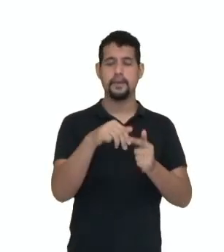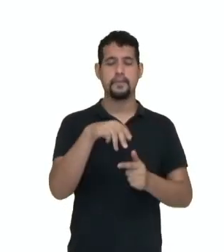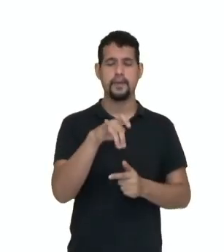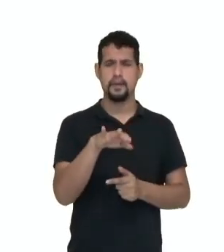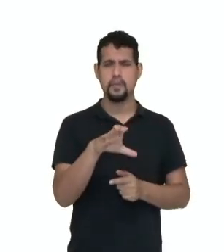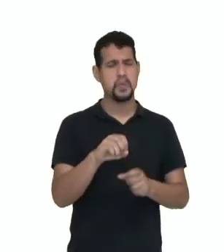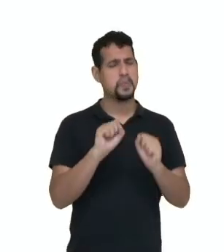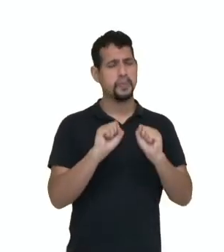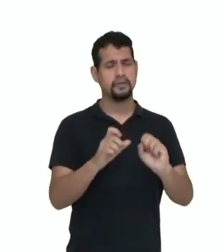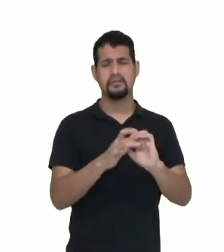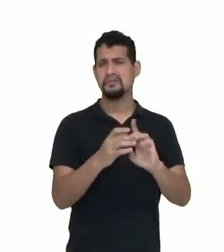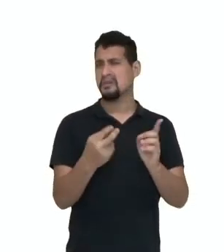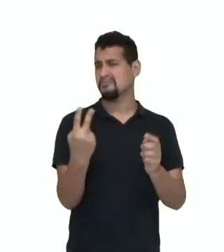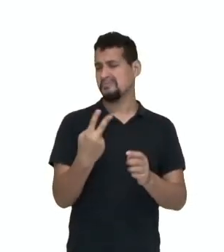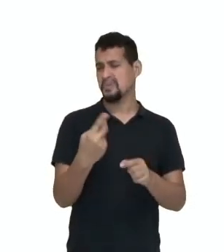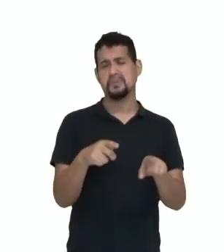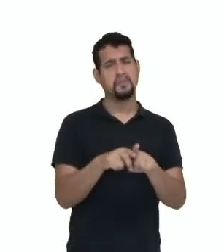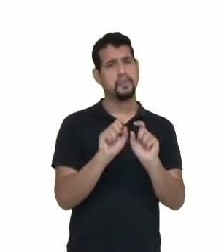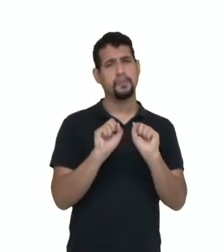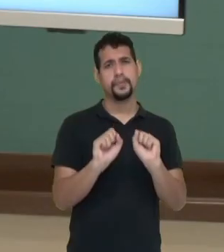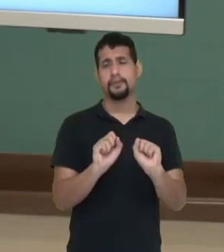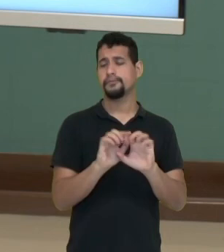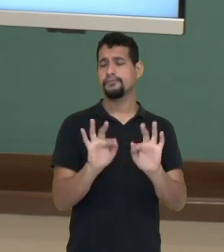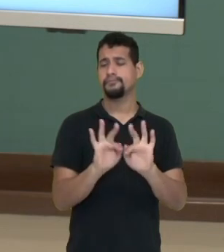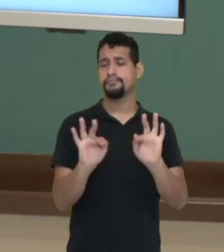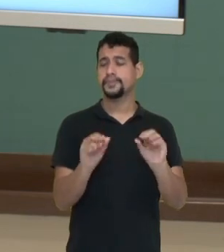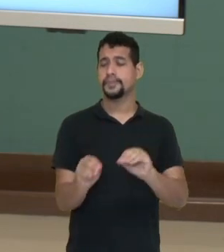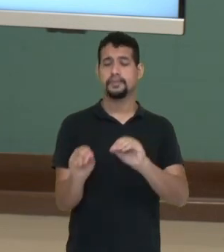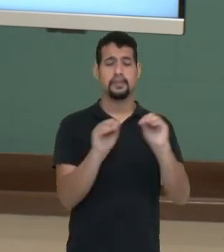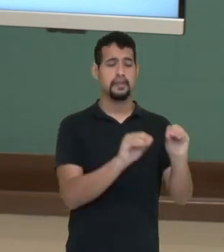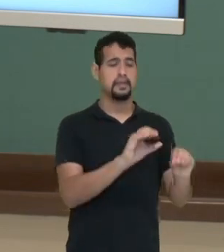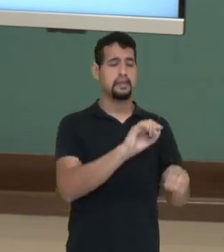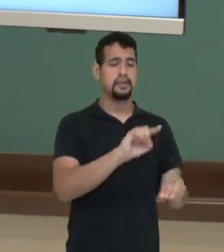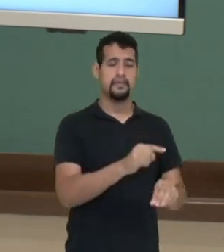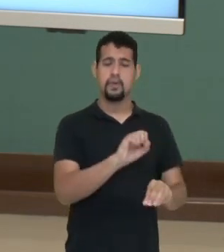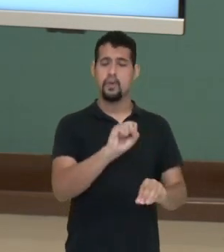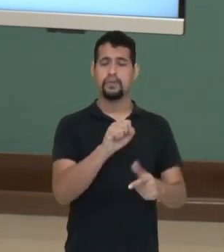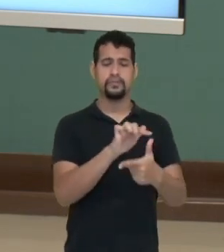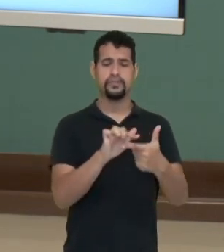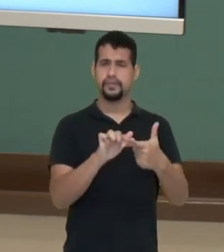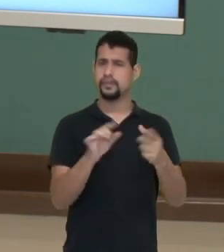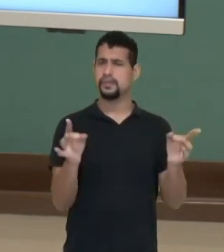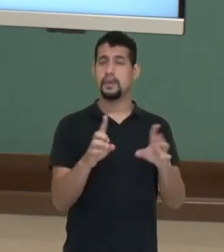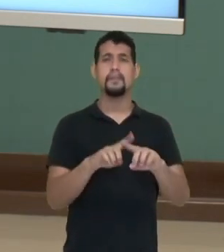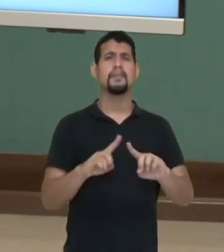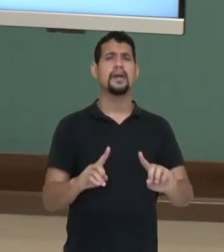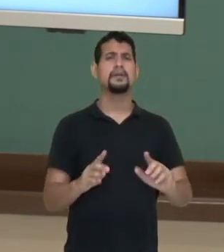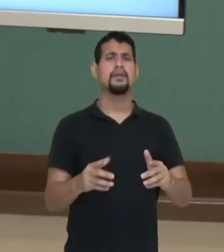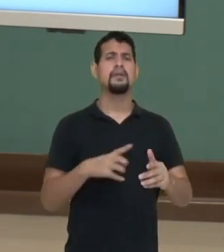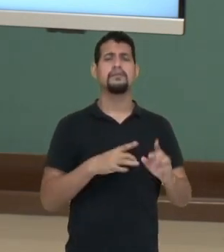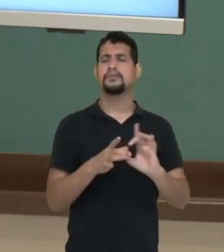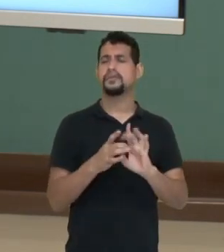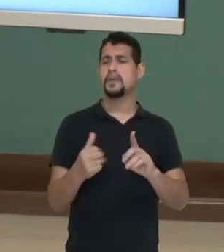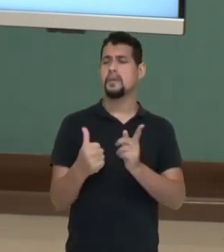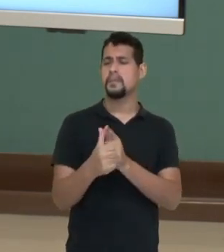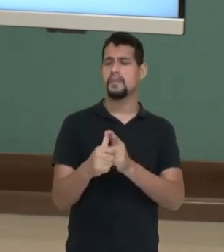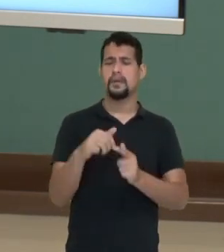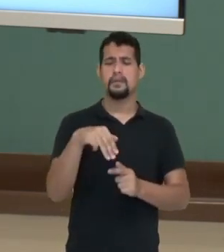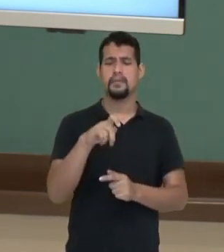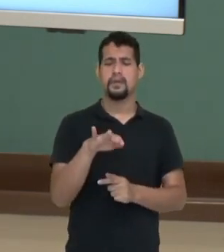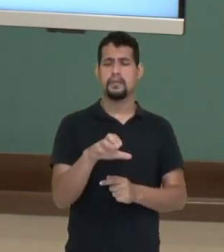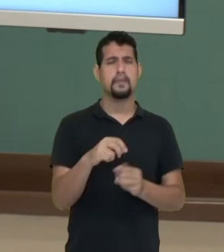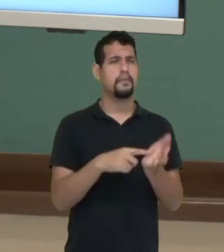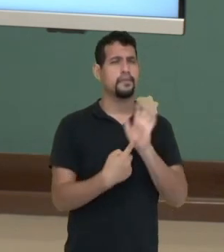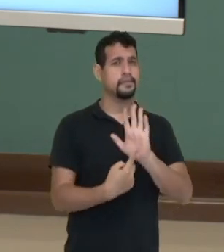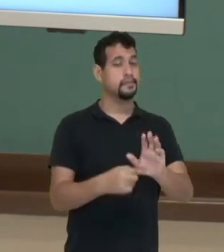Você pode deixar no segundo também, ó. Simplesmente passar o 0,8 dividindo. Mas aqui eu deixei no primeiro membro, para mostrar que você